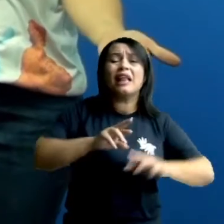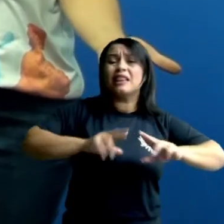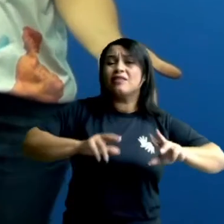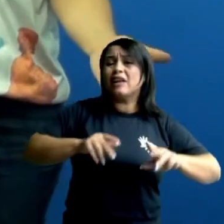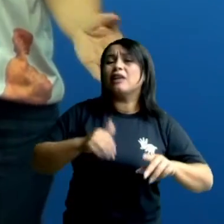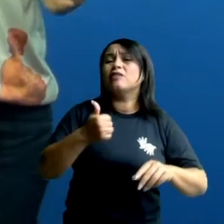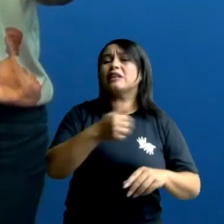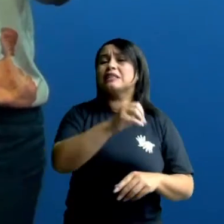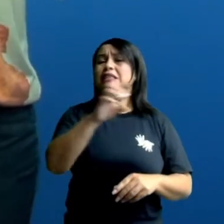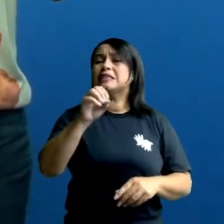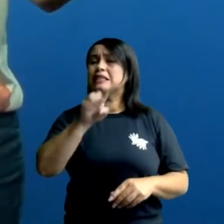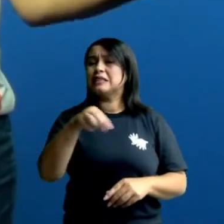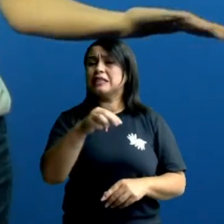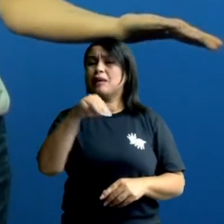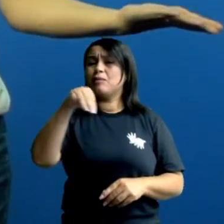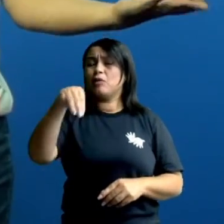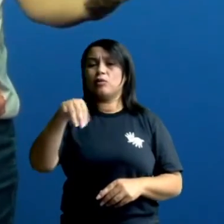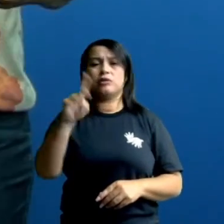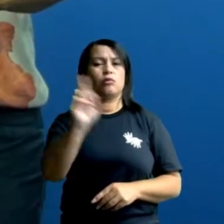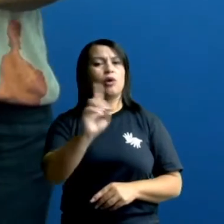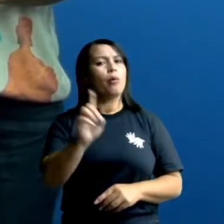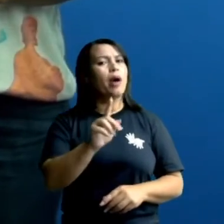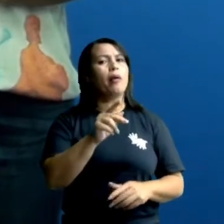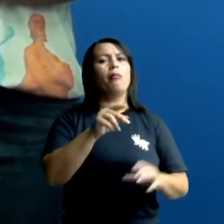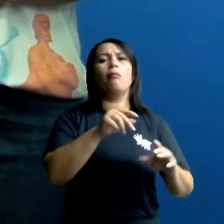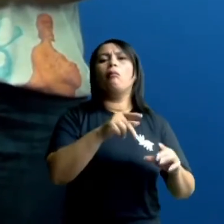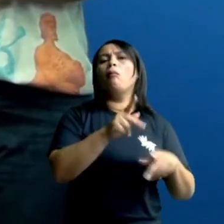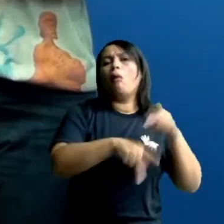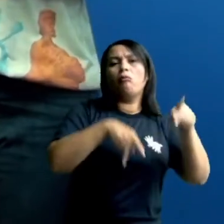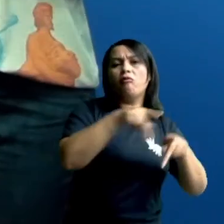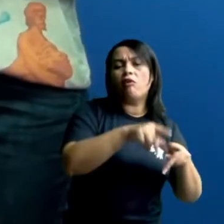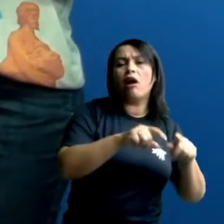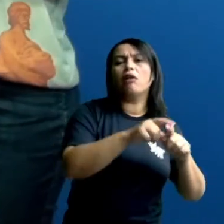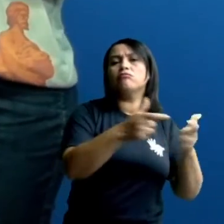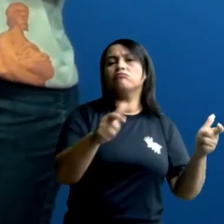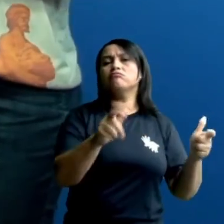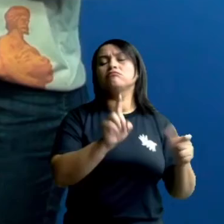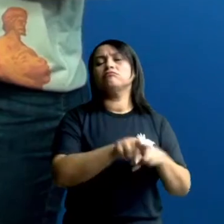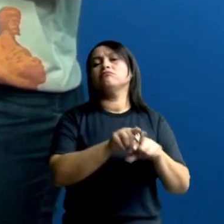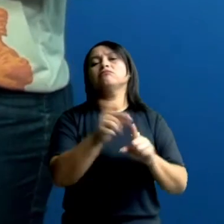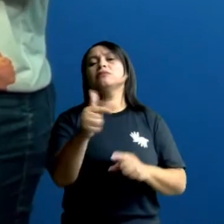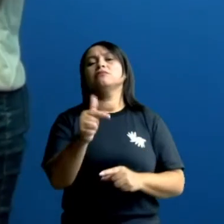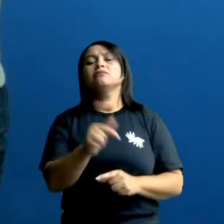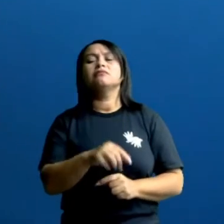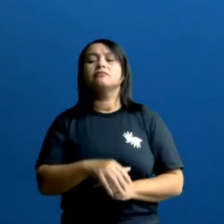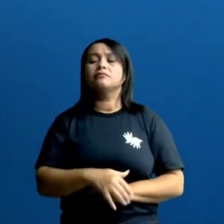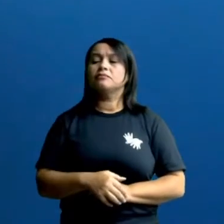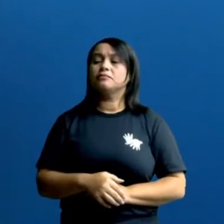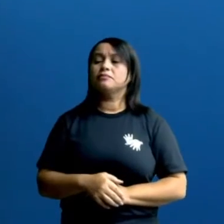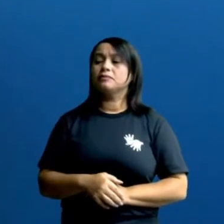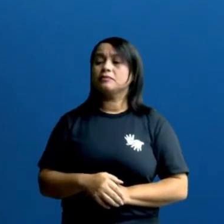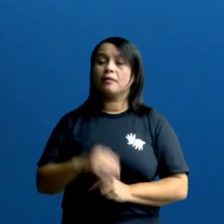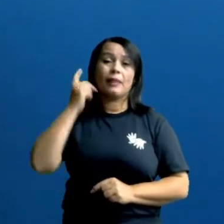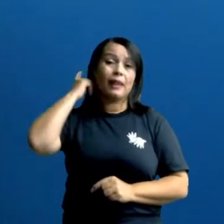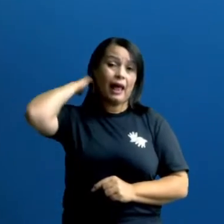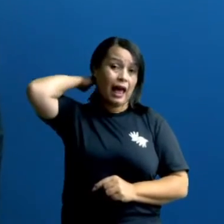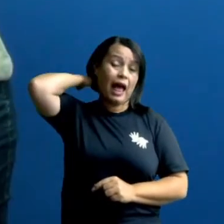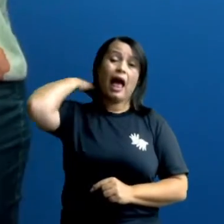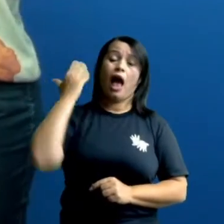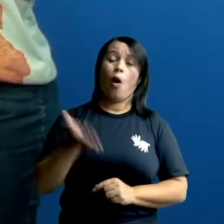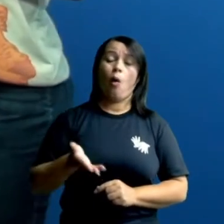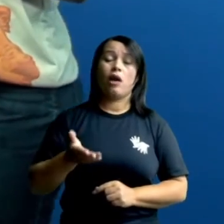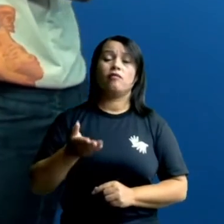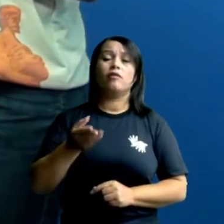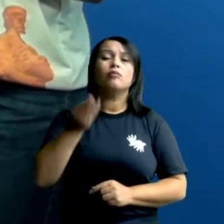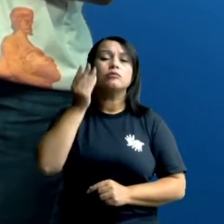100 milhões de habitantes, então nem é povoado e nem é populoso, ok? Aí a gente vai